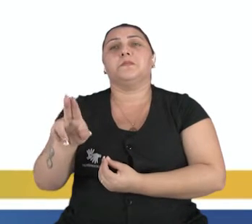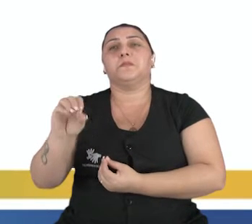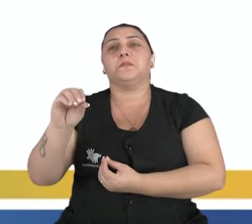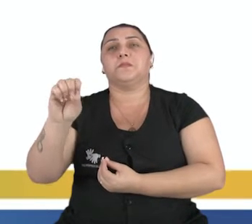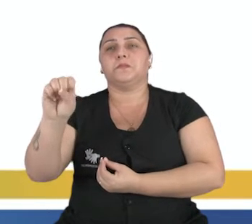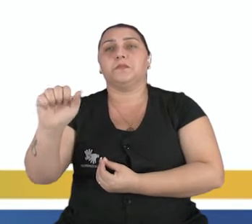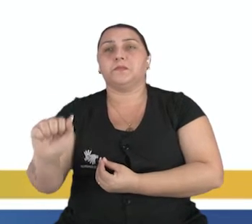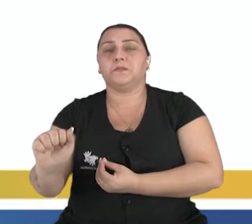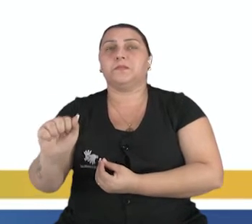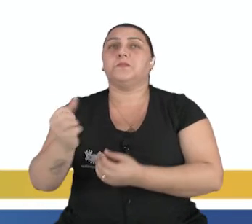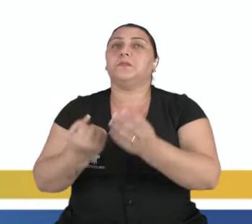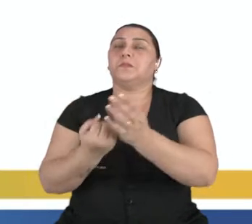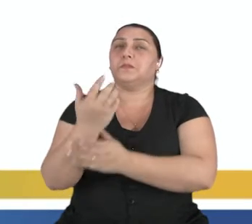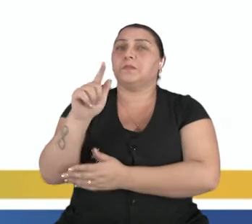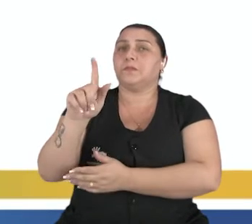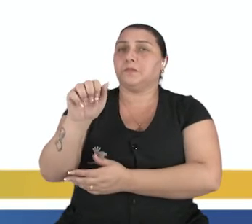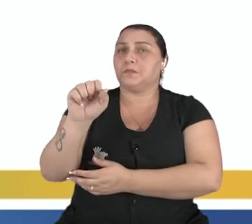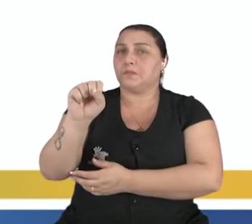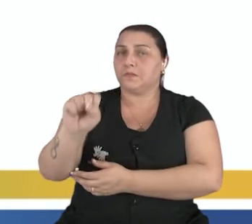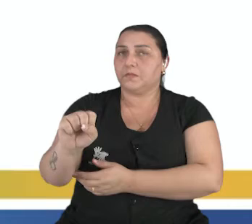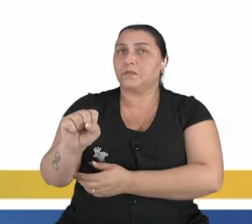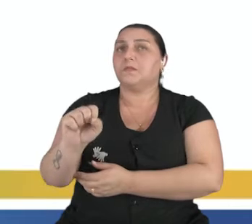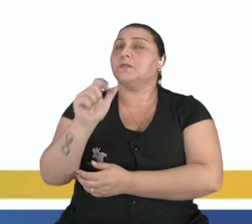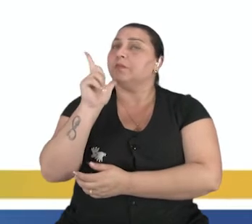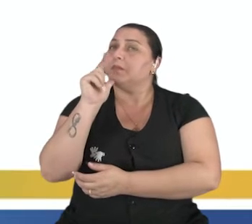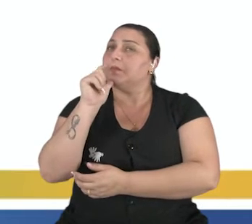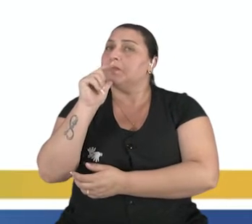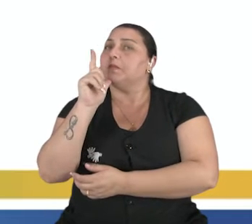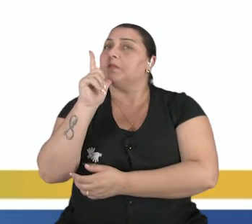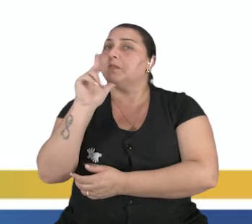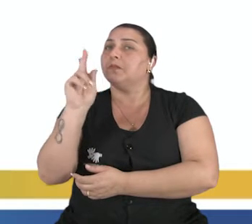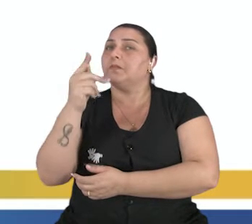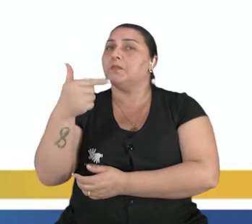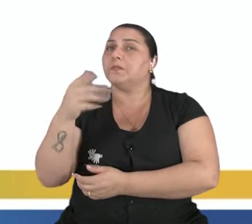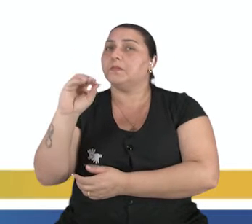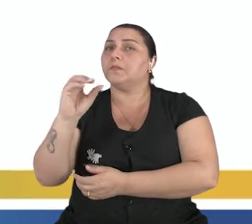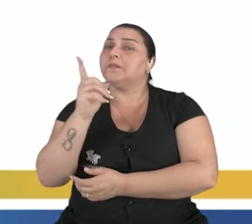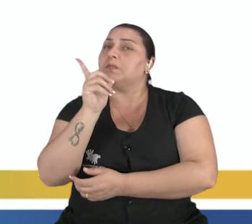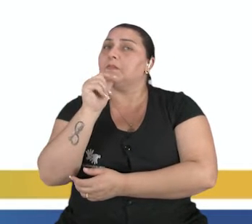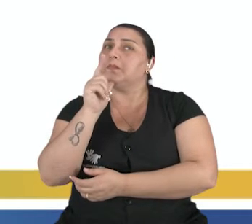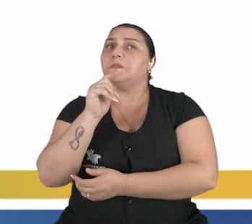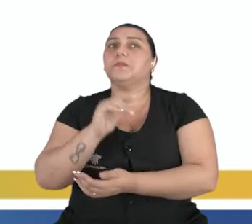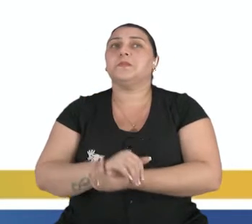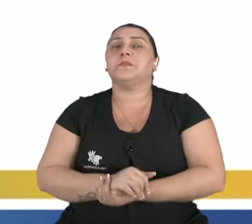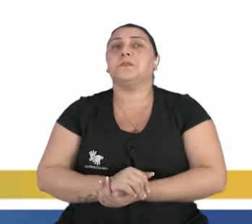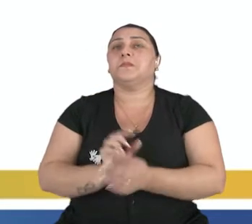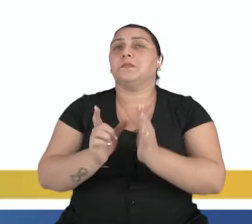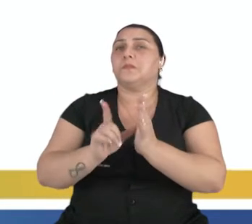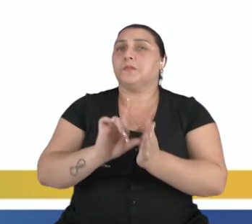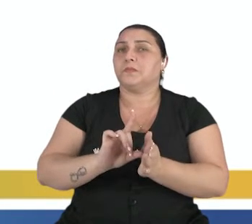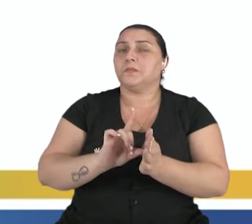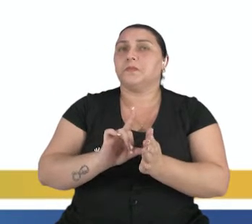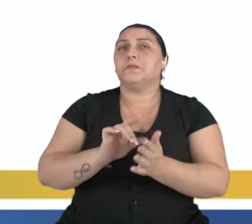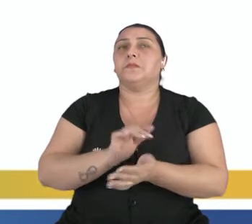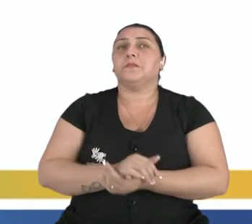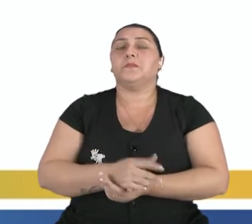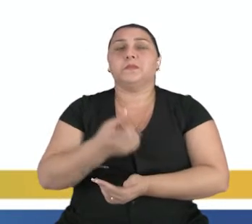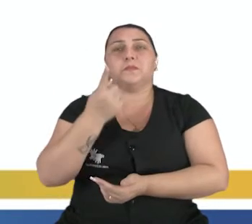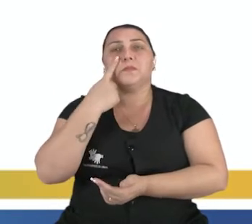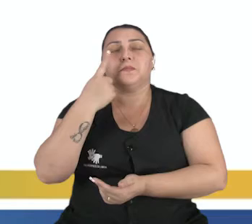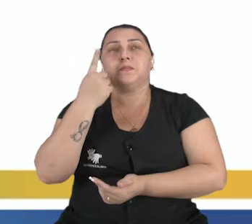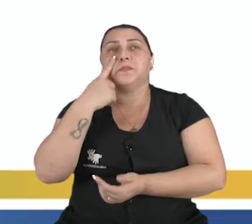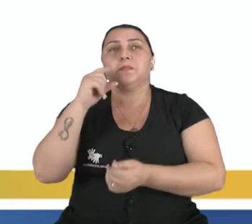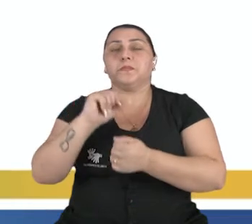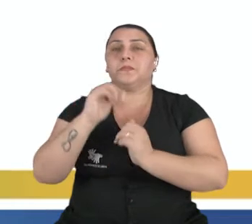produzir gás, uma substância sólida e um líquido, que é a água. Então, nós temos, antes de